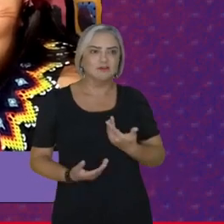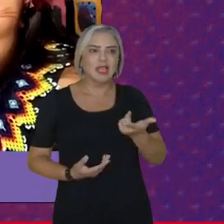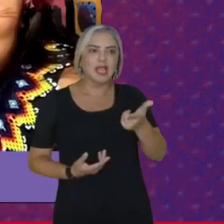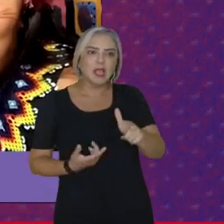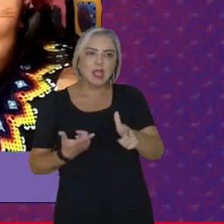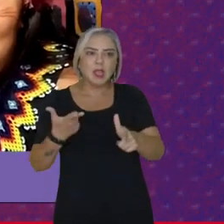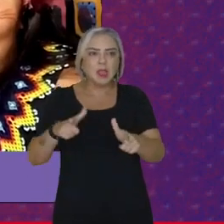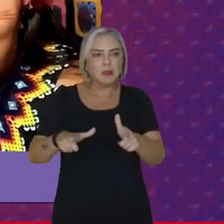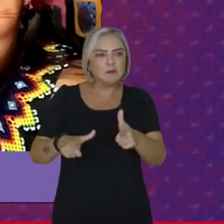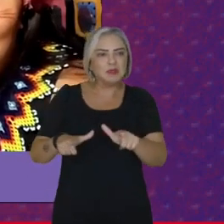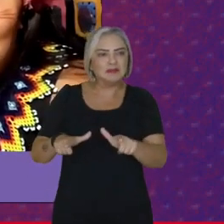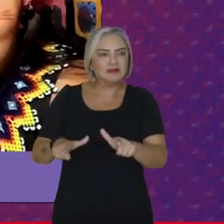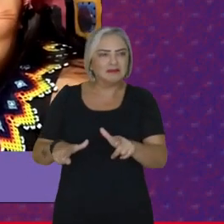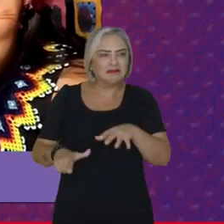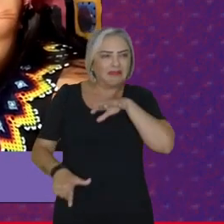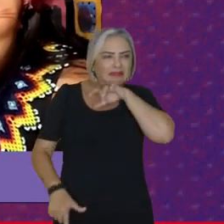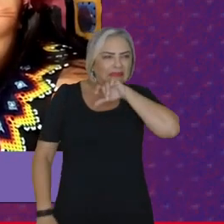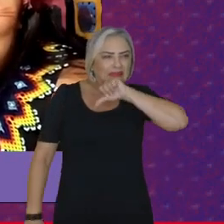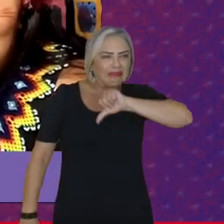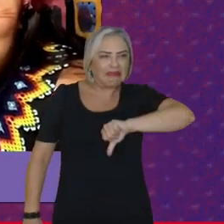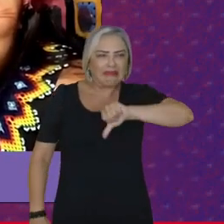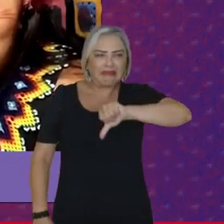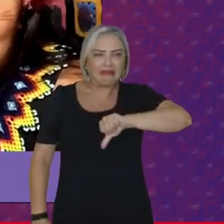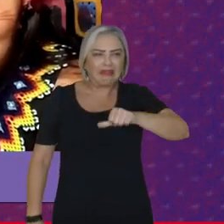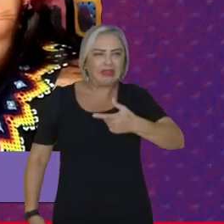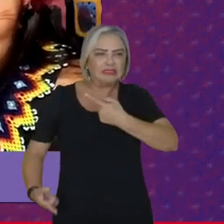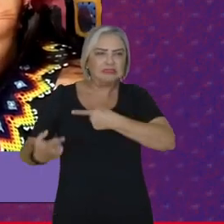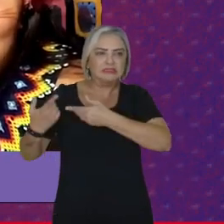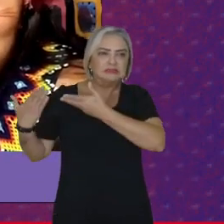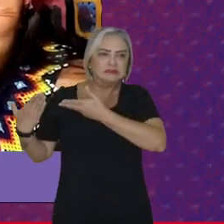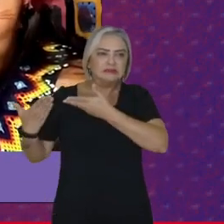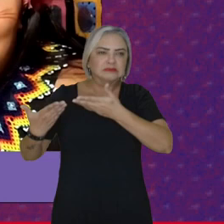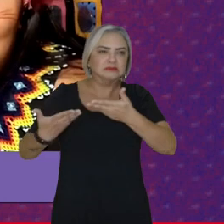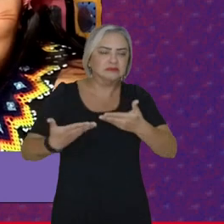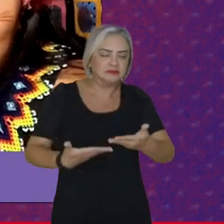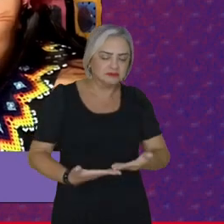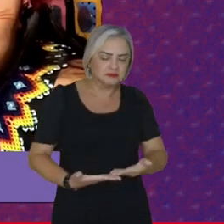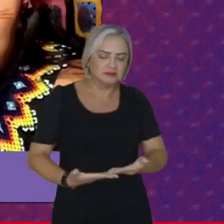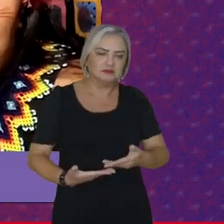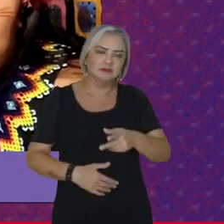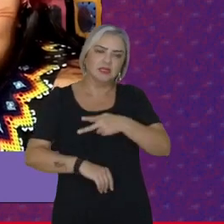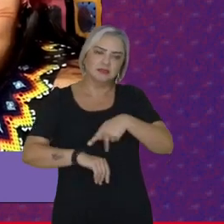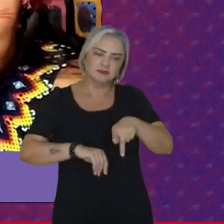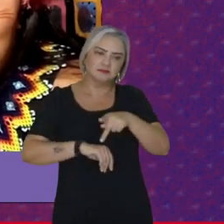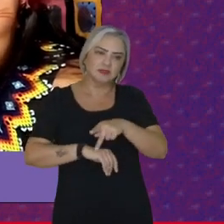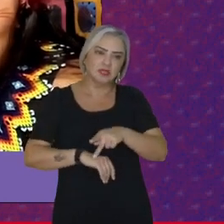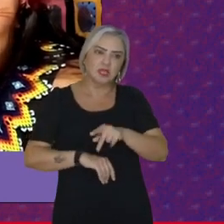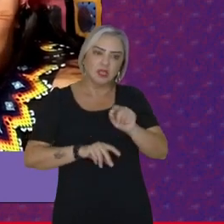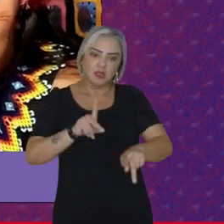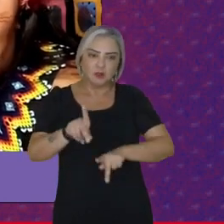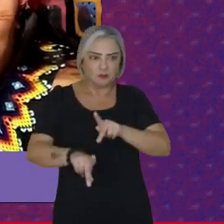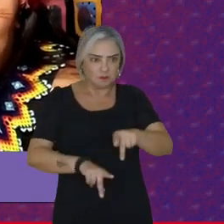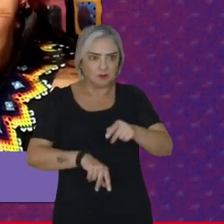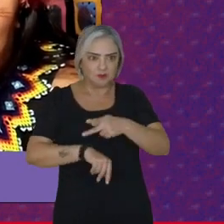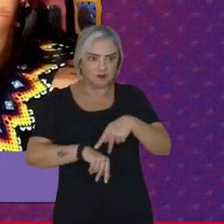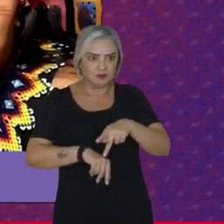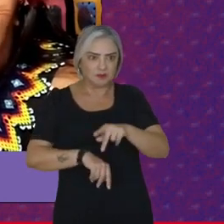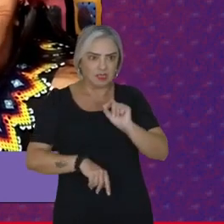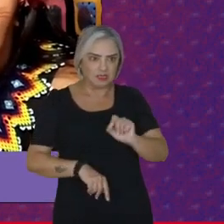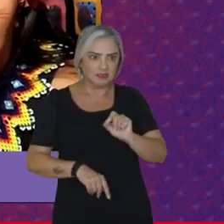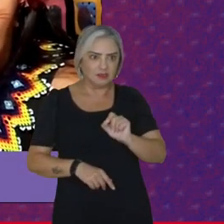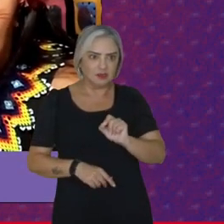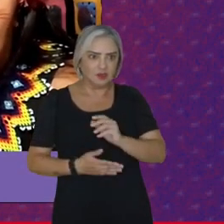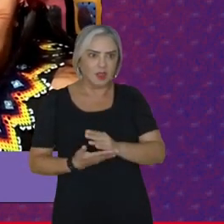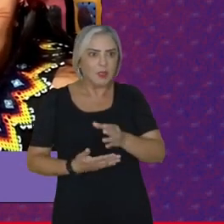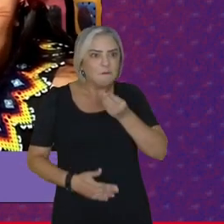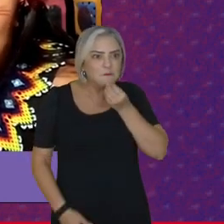reproduzindo toda essa ruindade que trouxeram para este país. Porque o povo desse país, originalmente,